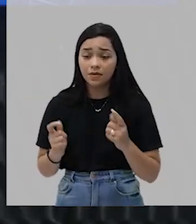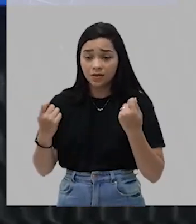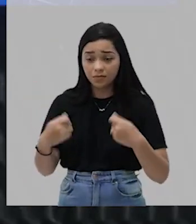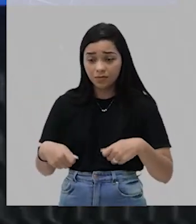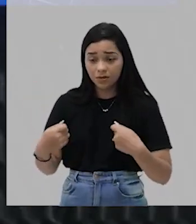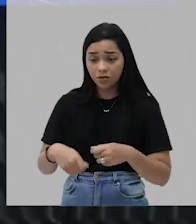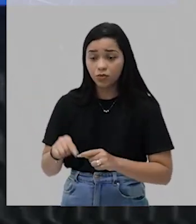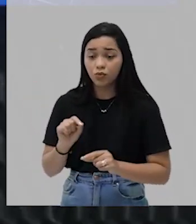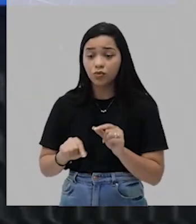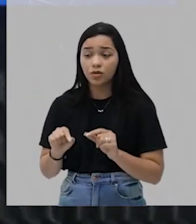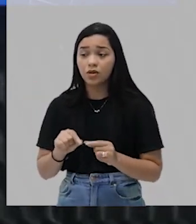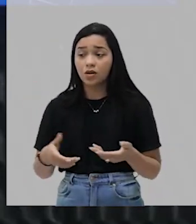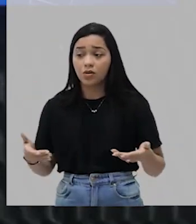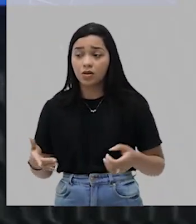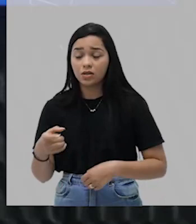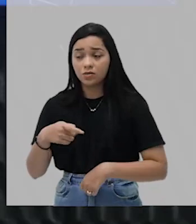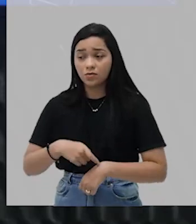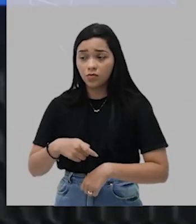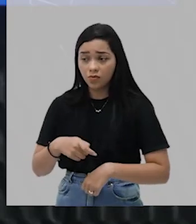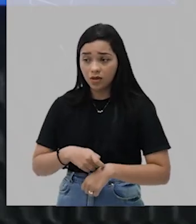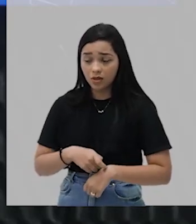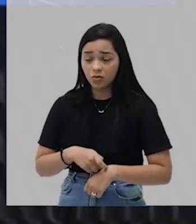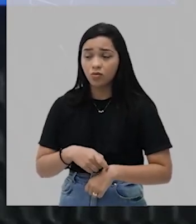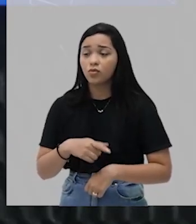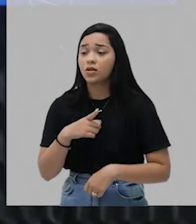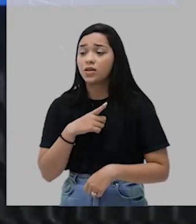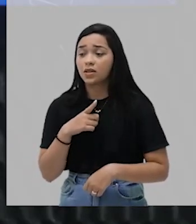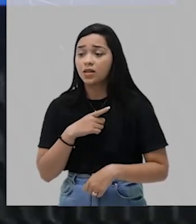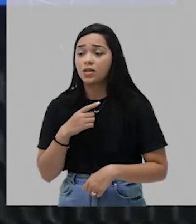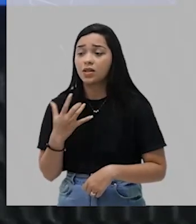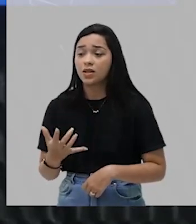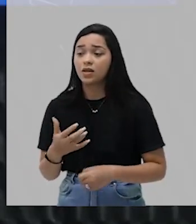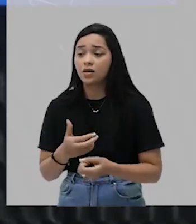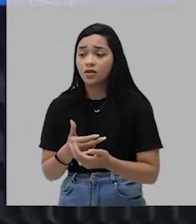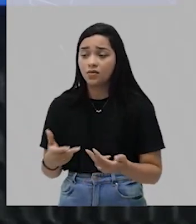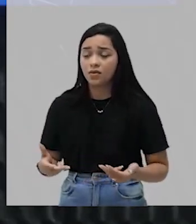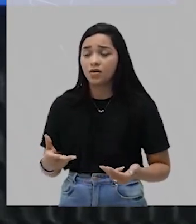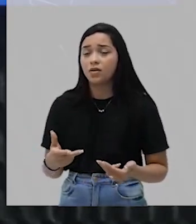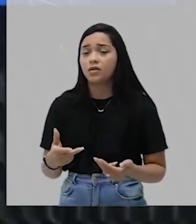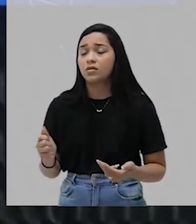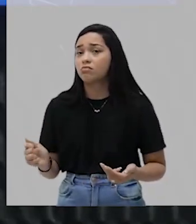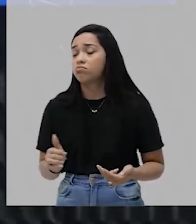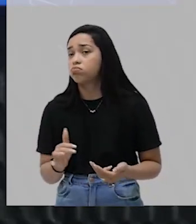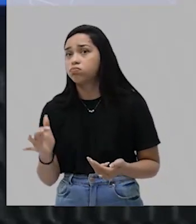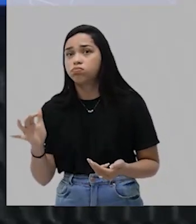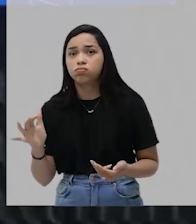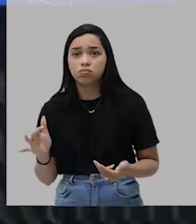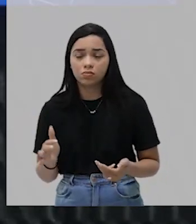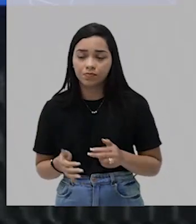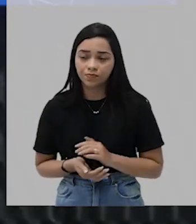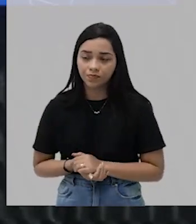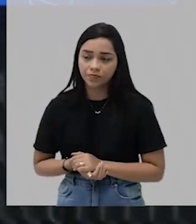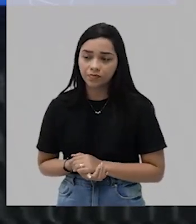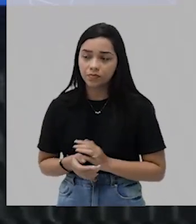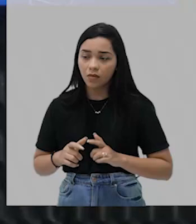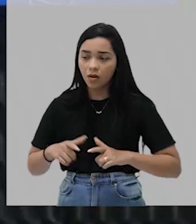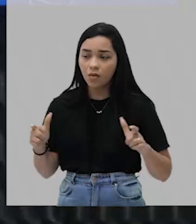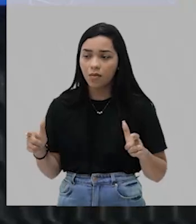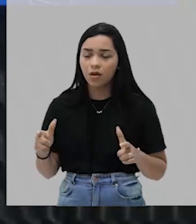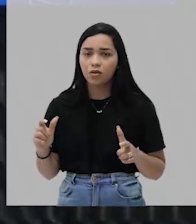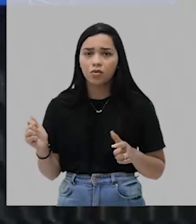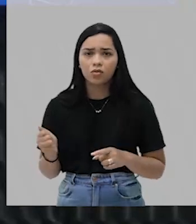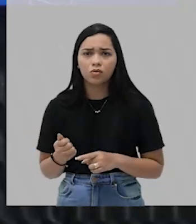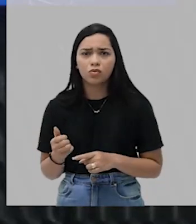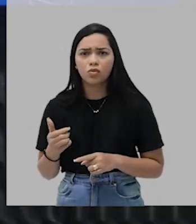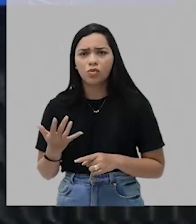preciso, nesse momento, nós estamos passando por questões inflacionárias seríssimas. O aumento do preço do